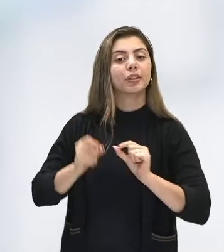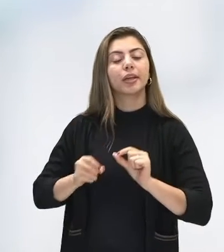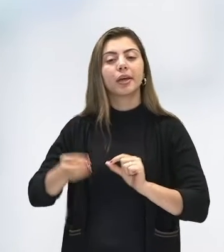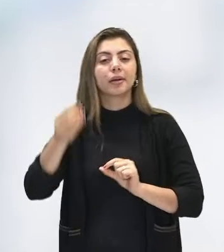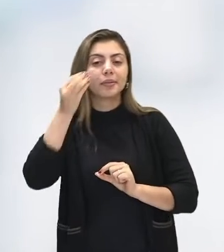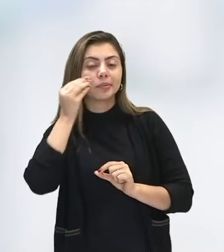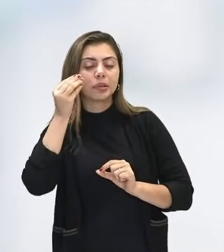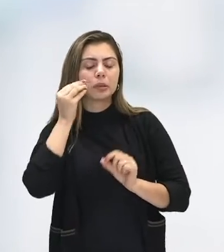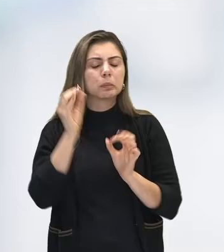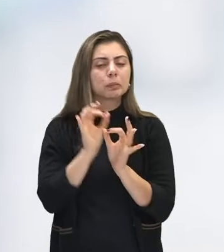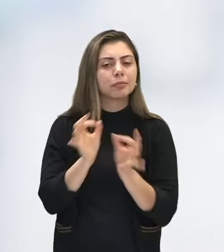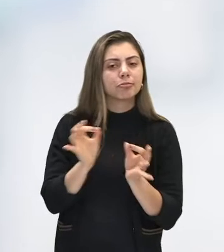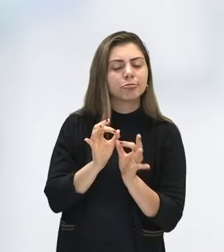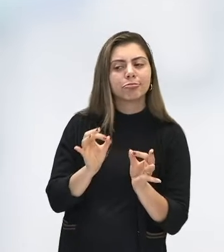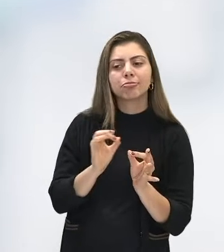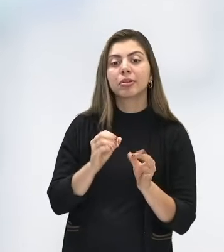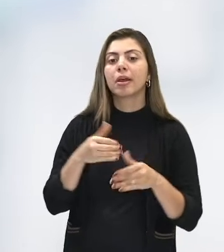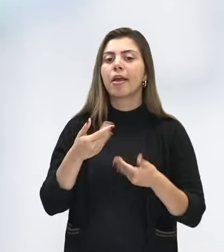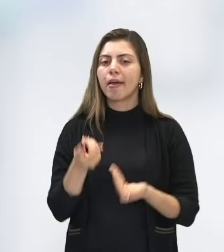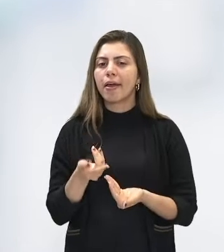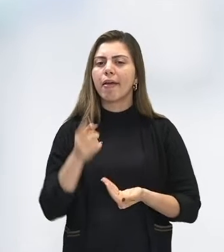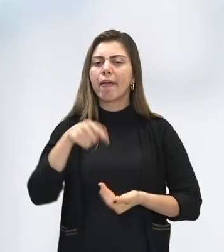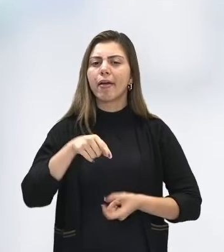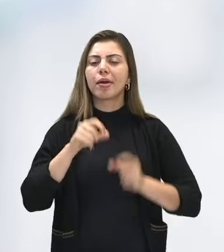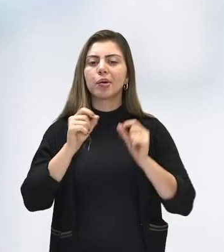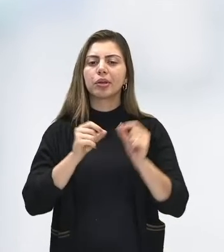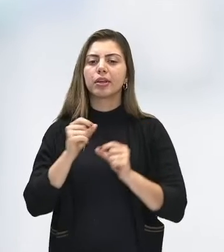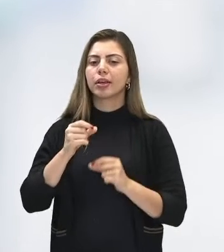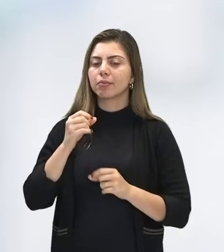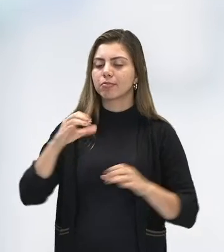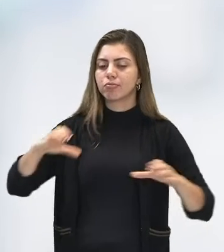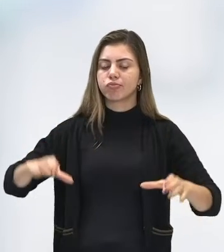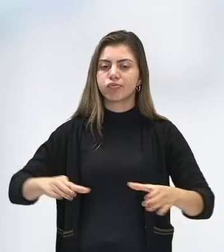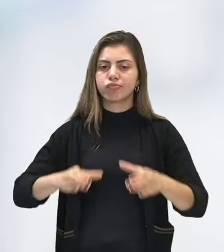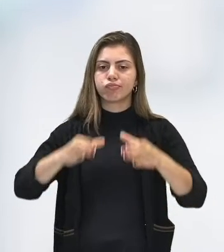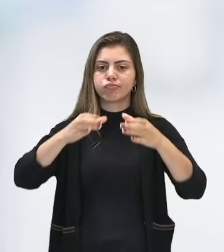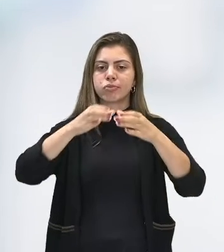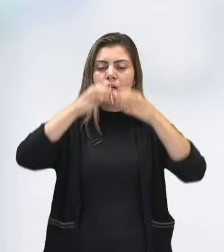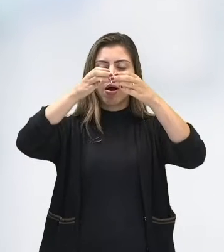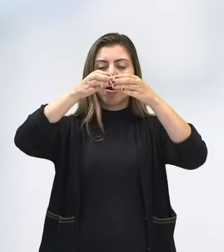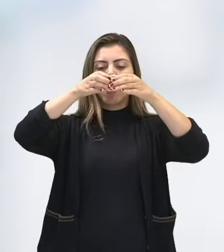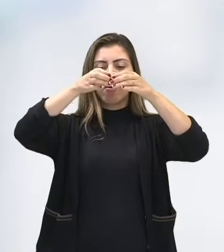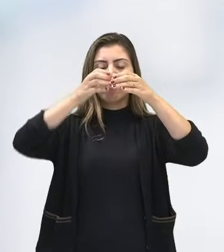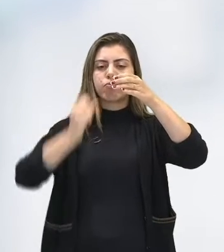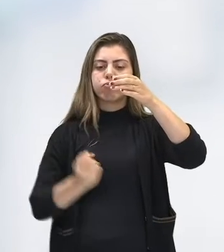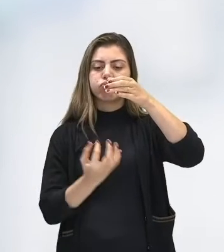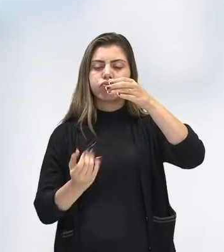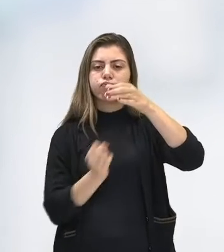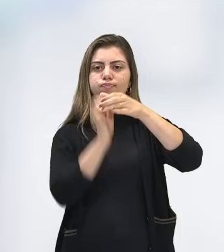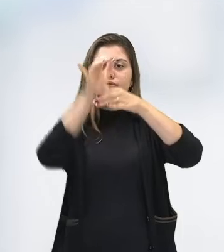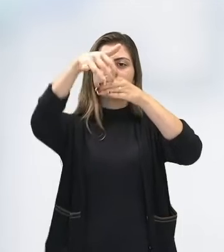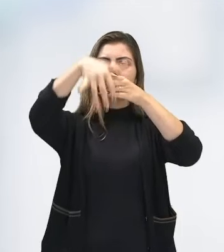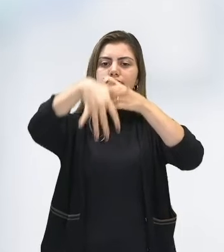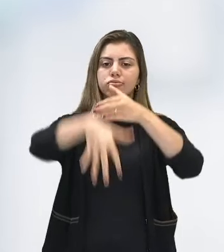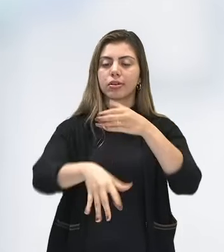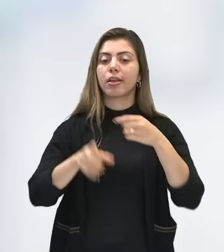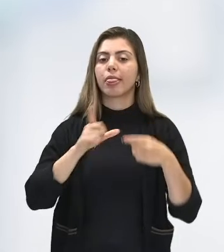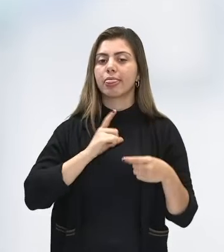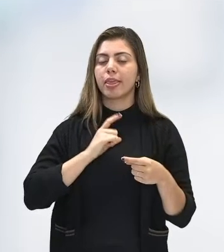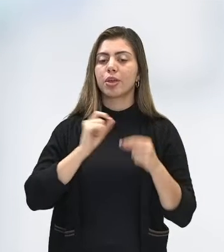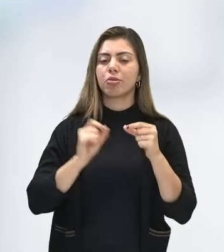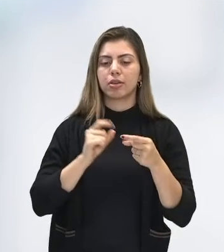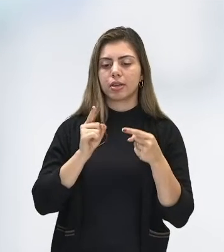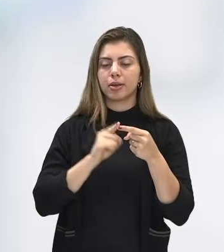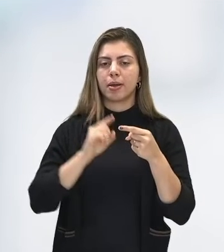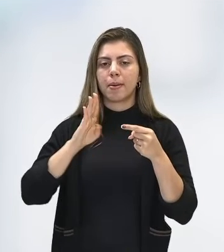experimento simples, a experiência do vulcão de bicarbonato de sódio e vinagre, que vai